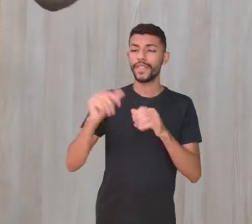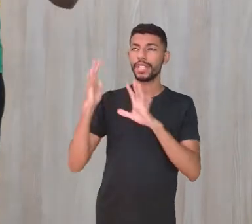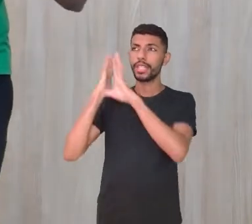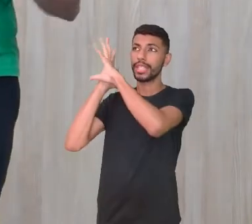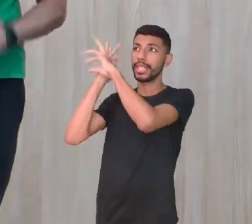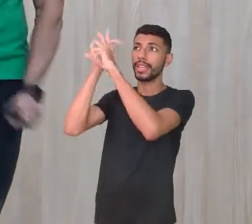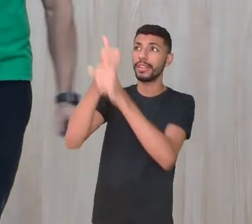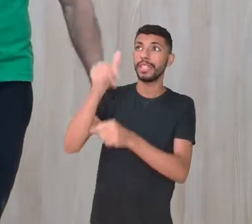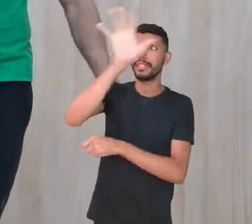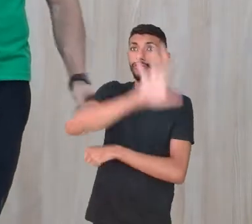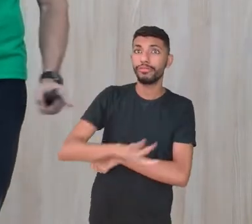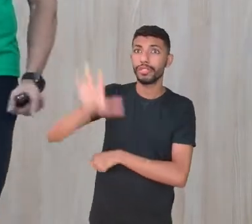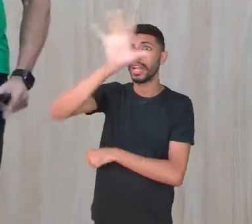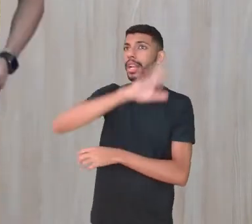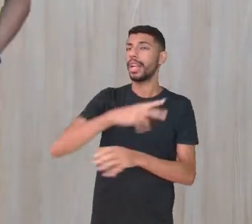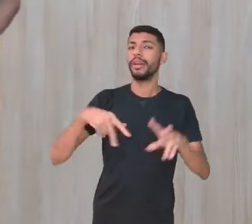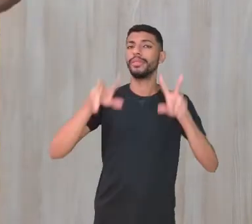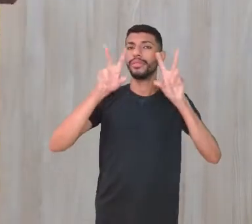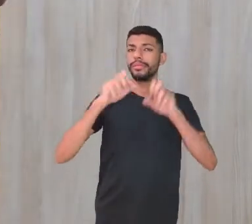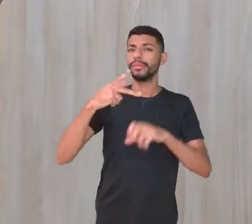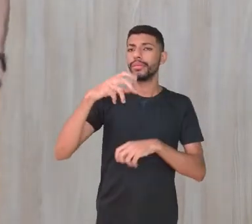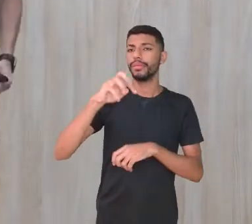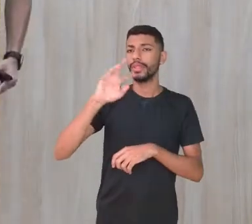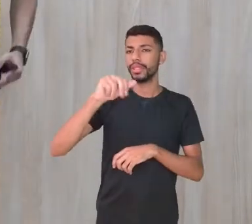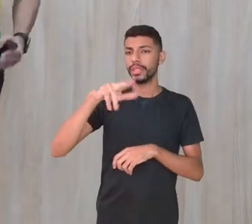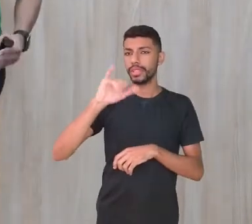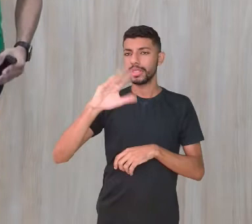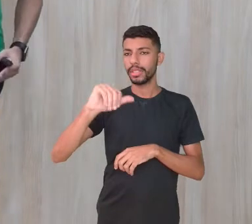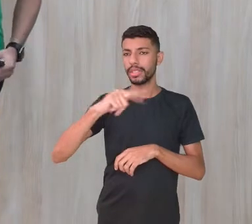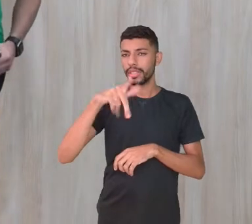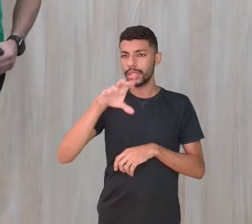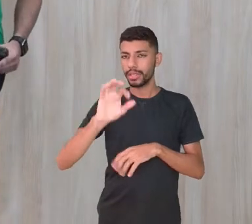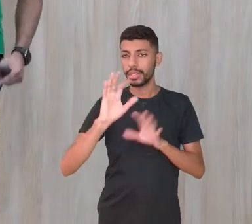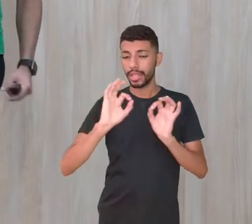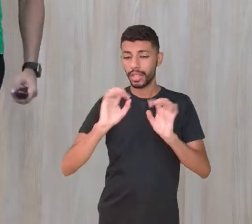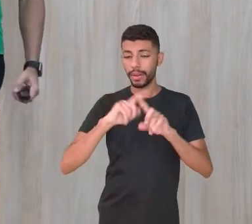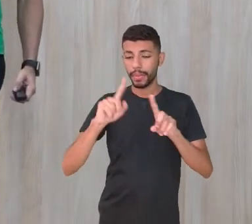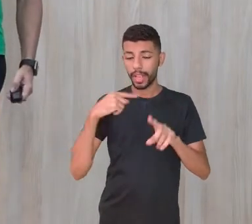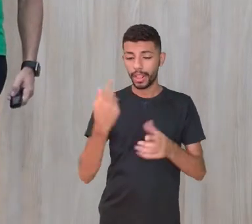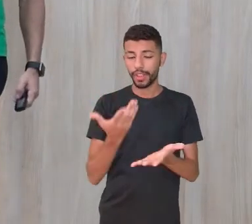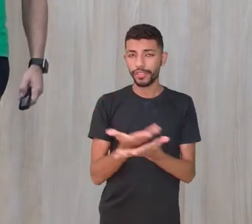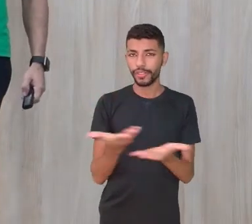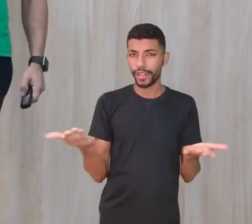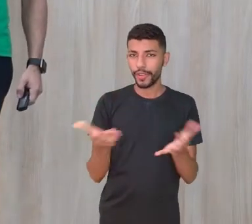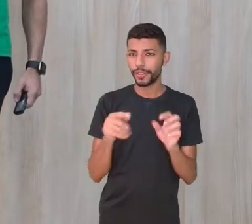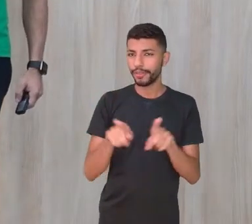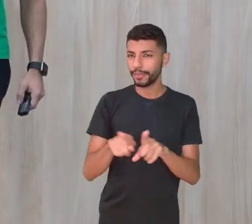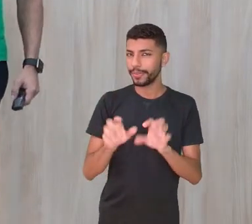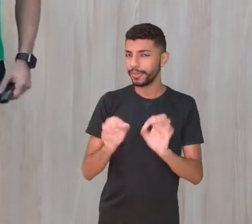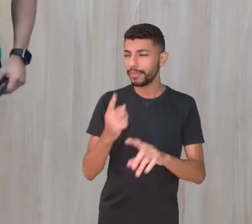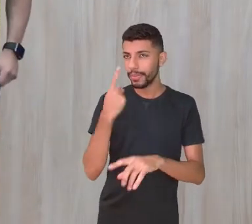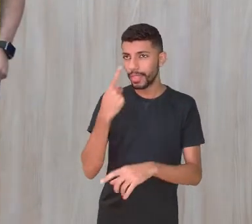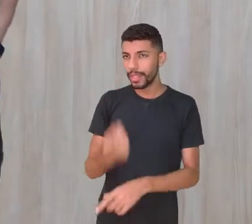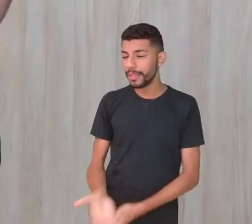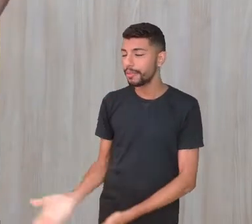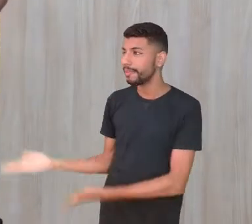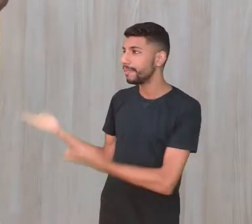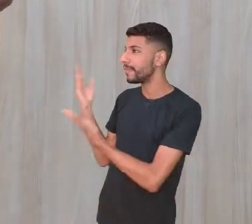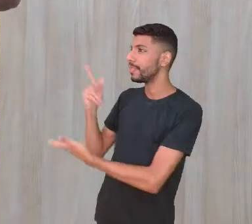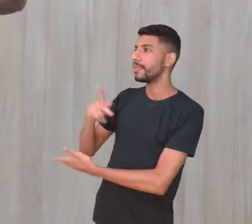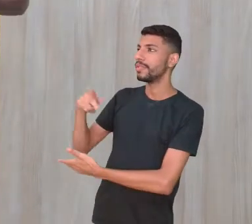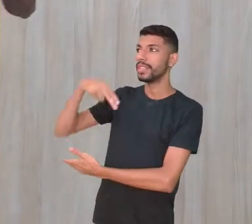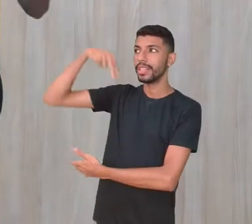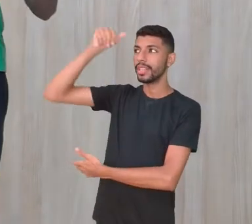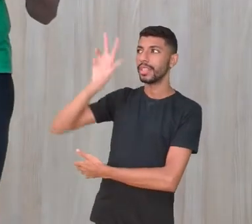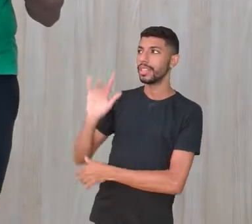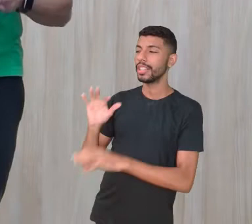revisão geral aí sobre potenciação, mas a gente vai ver também aqui agora, tá bom? Então, eu vou passar a palavrinha para a professora Nádia,